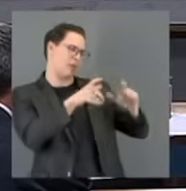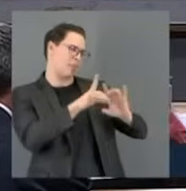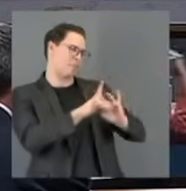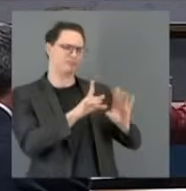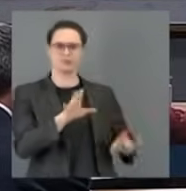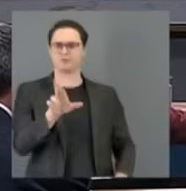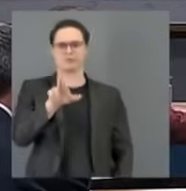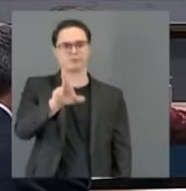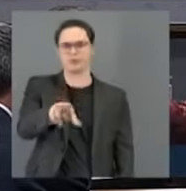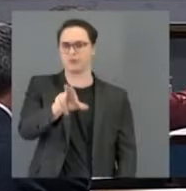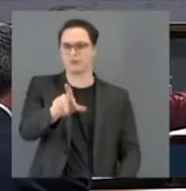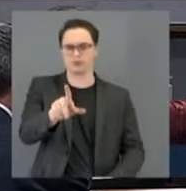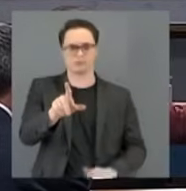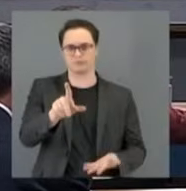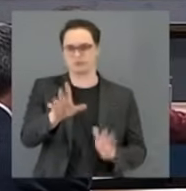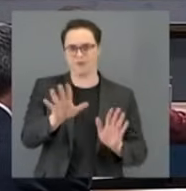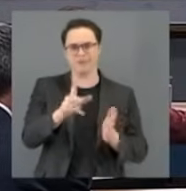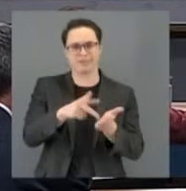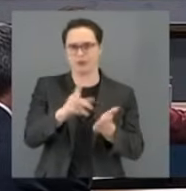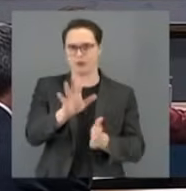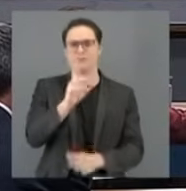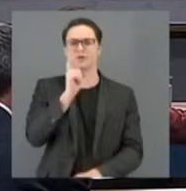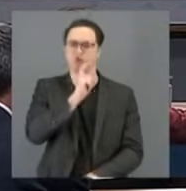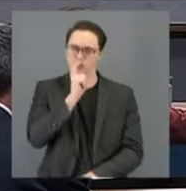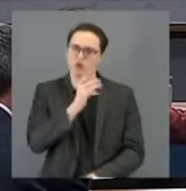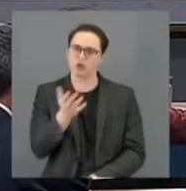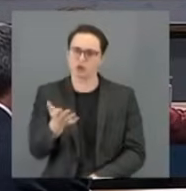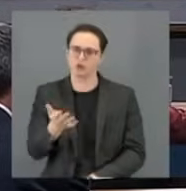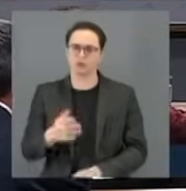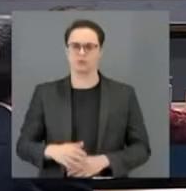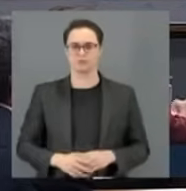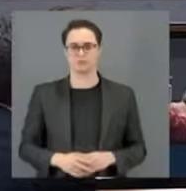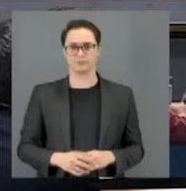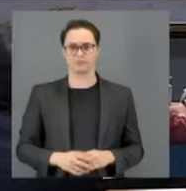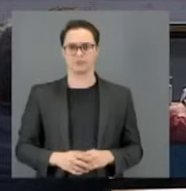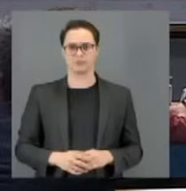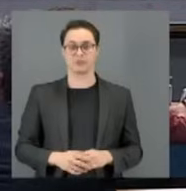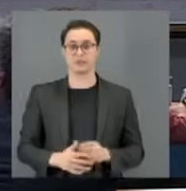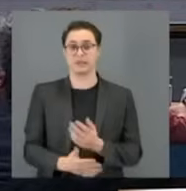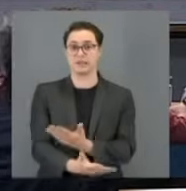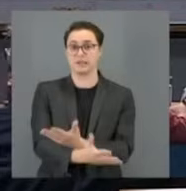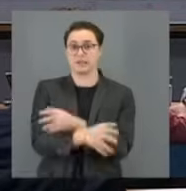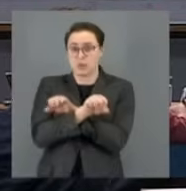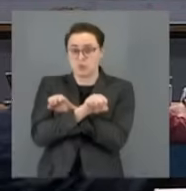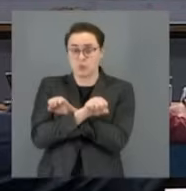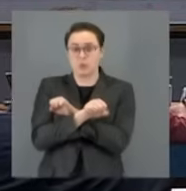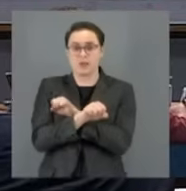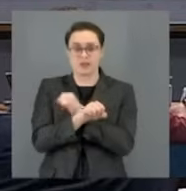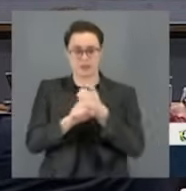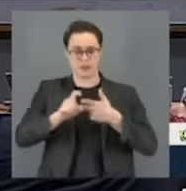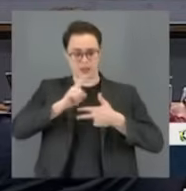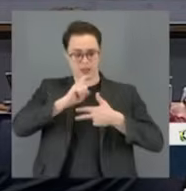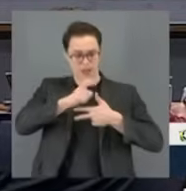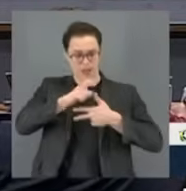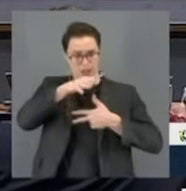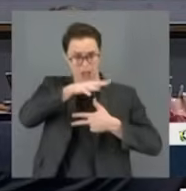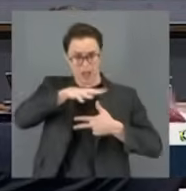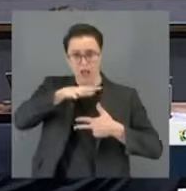não é verdade. Censura também vem por parte do executivo.